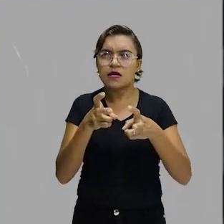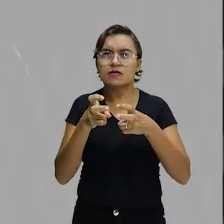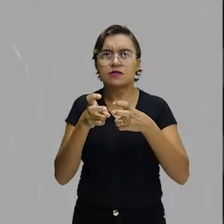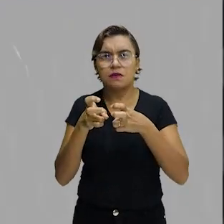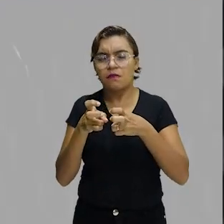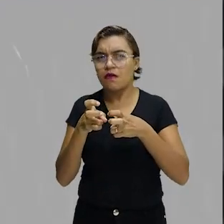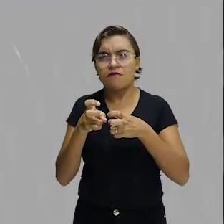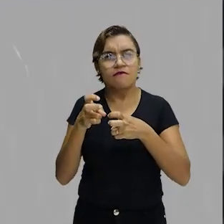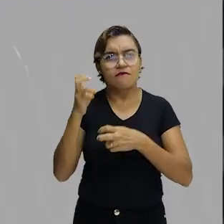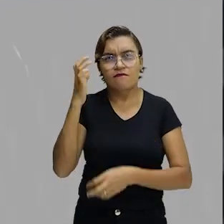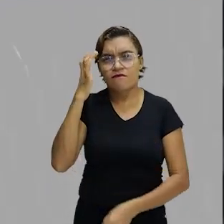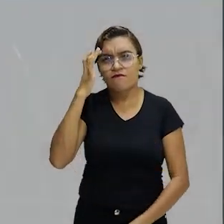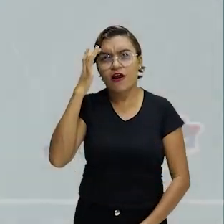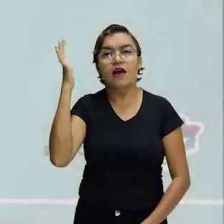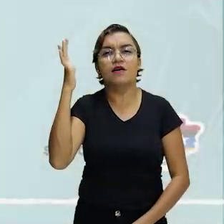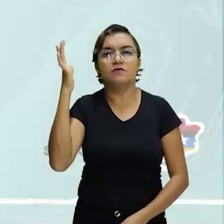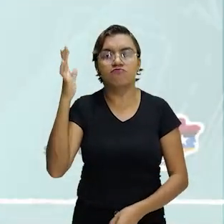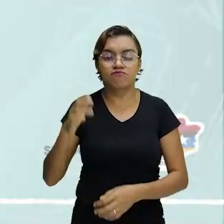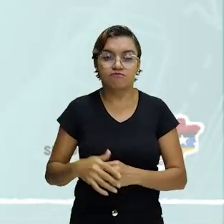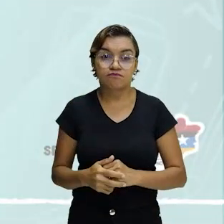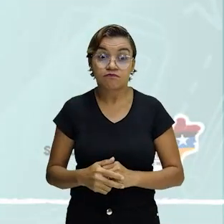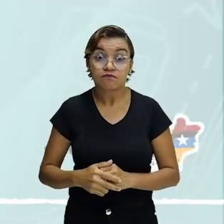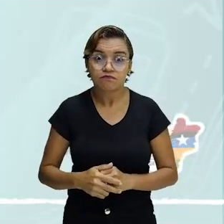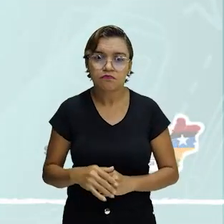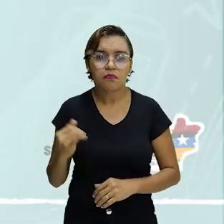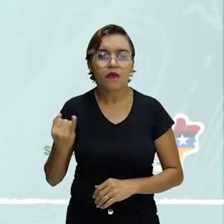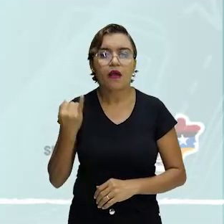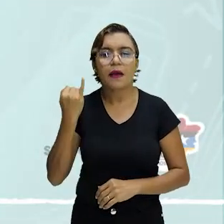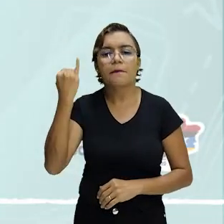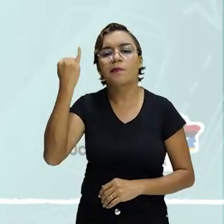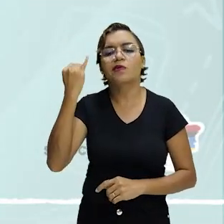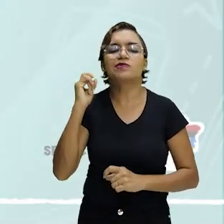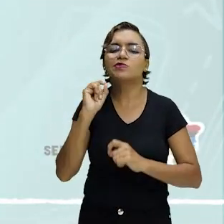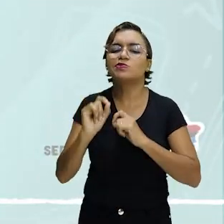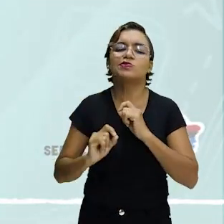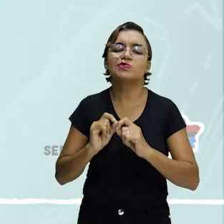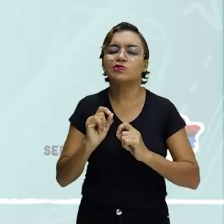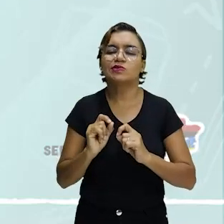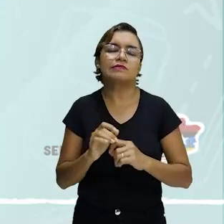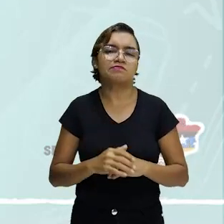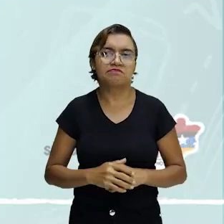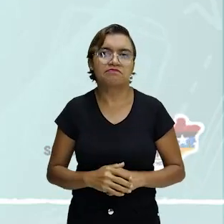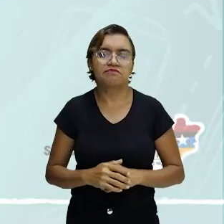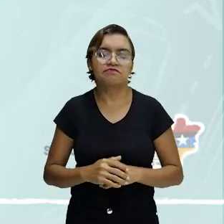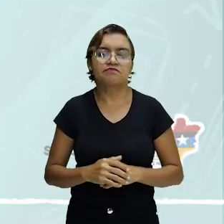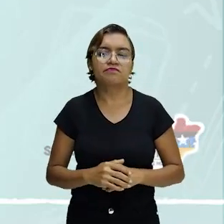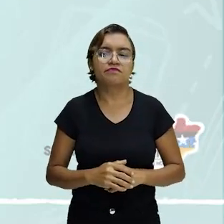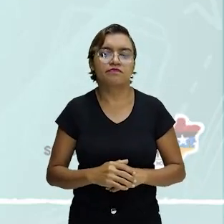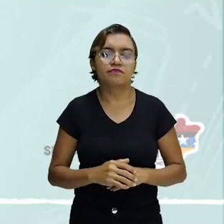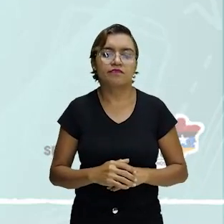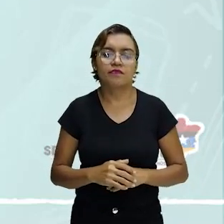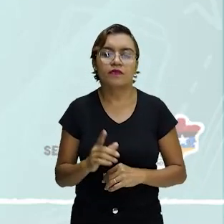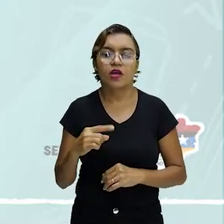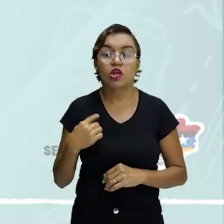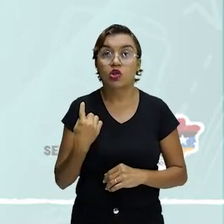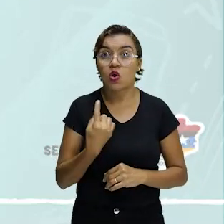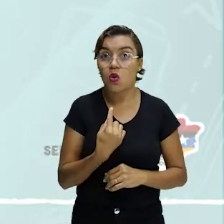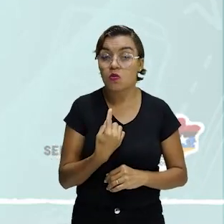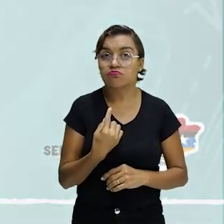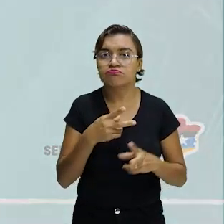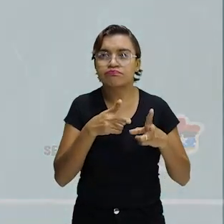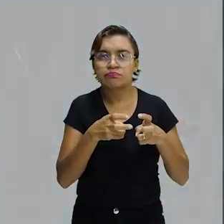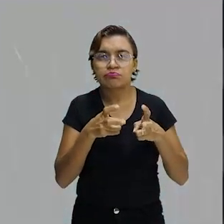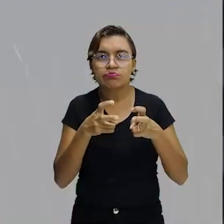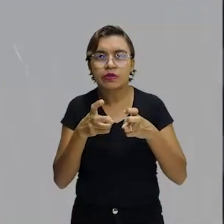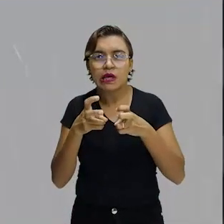latente. Olha, é muito importante que latentemente nós tenhamos esta condição de captar isto